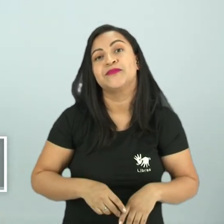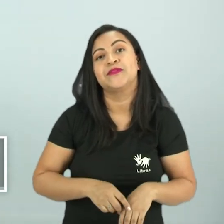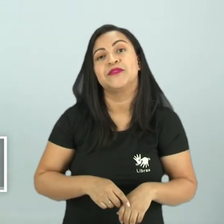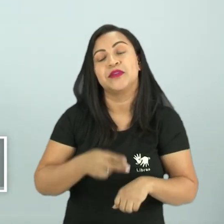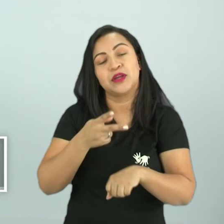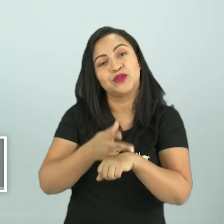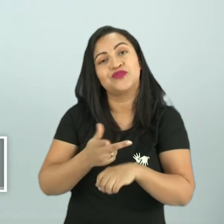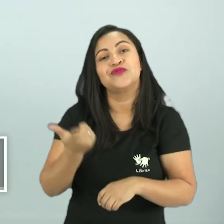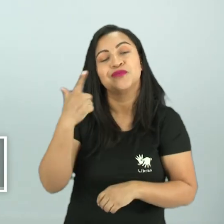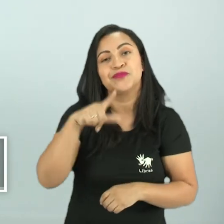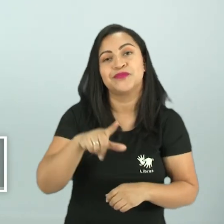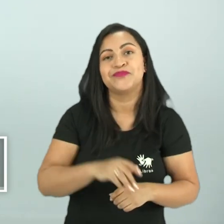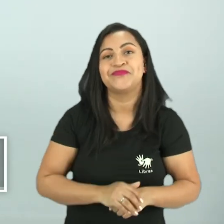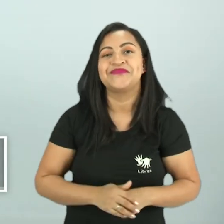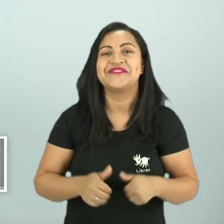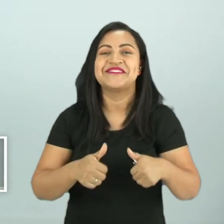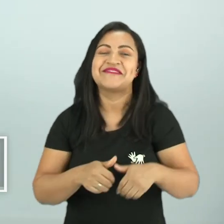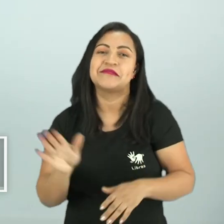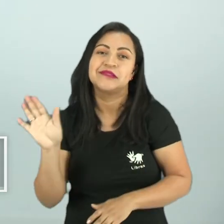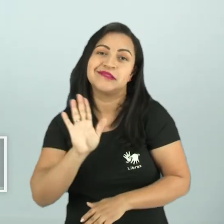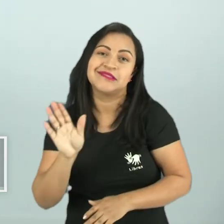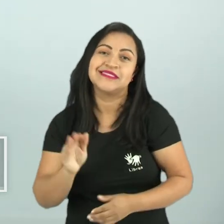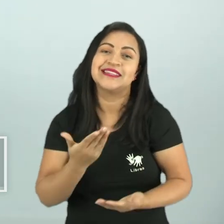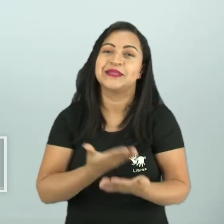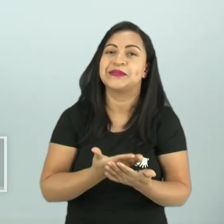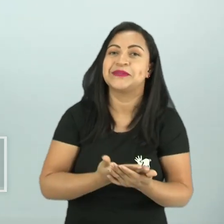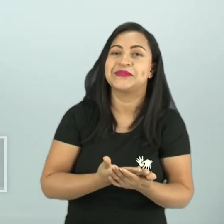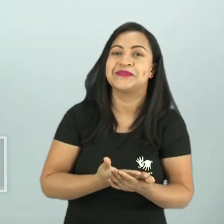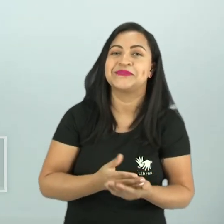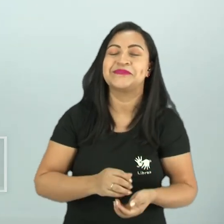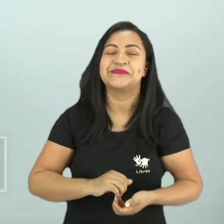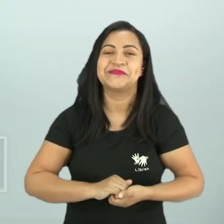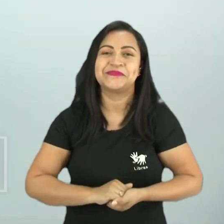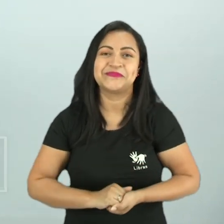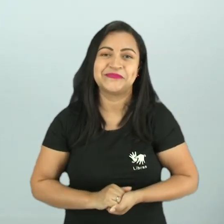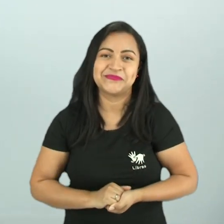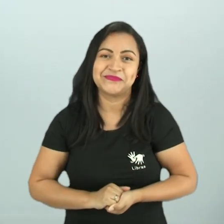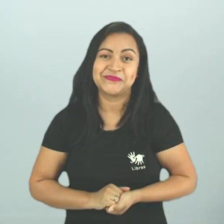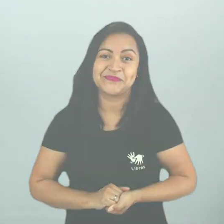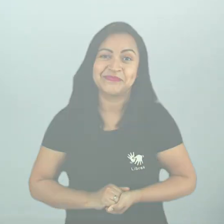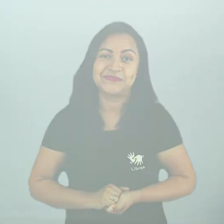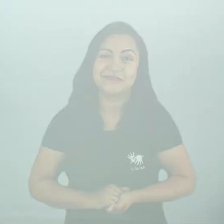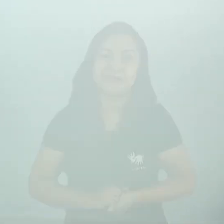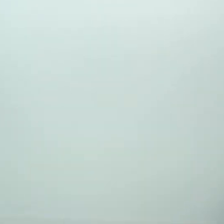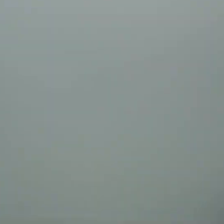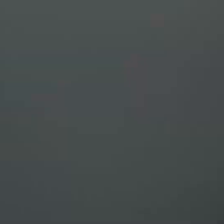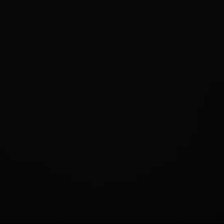vai estar lá para vocês. Eu fico por aqui, até uma próxima oportunidade. Tchau para todos!